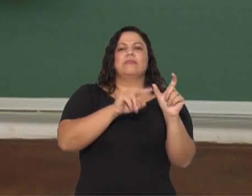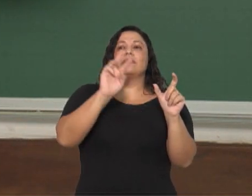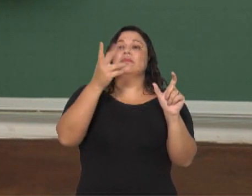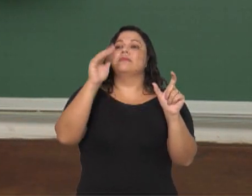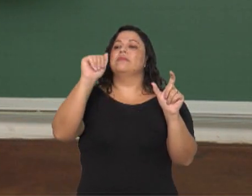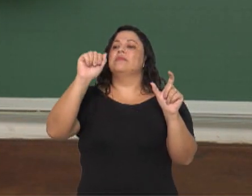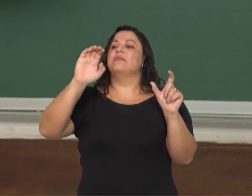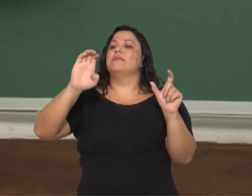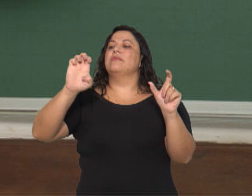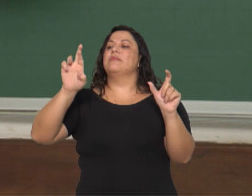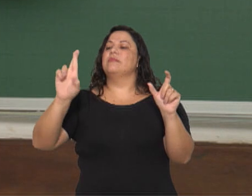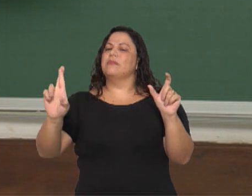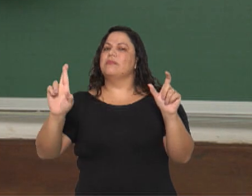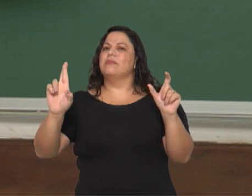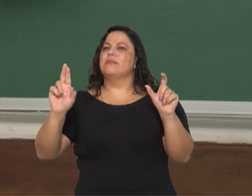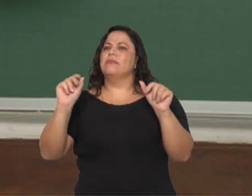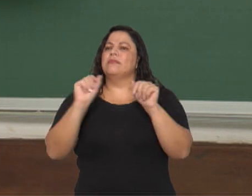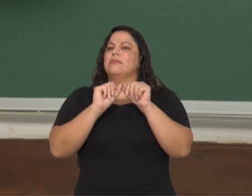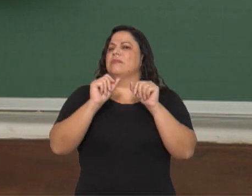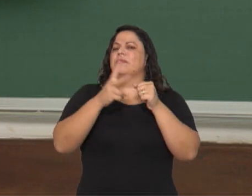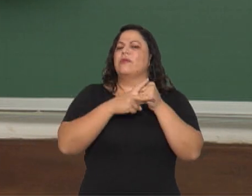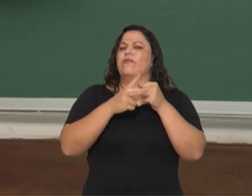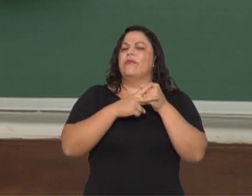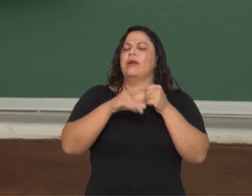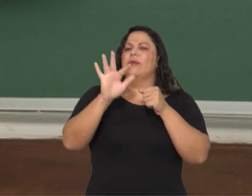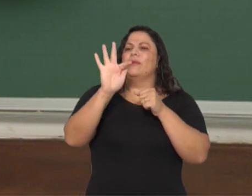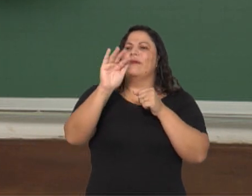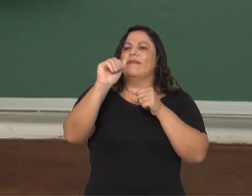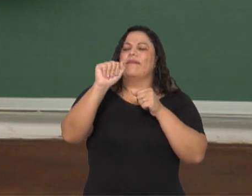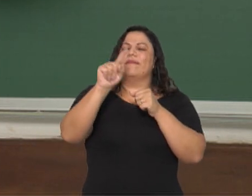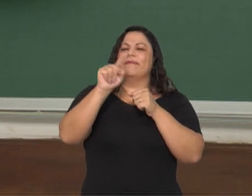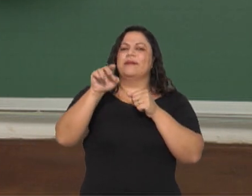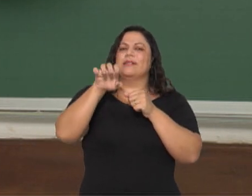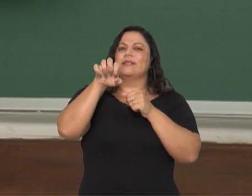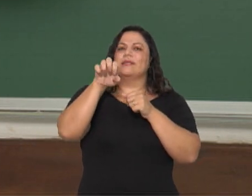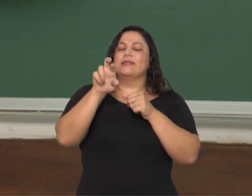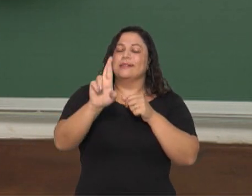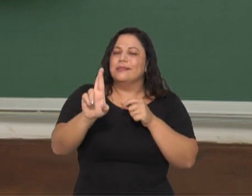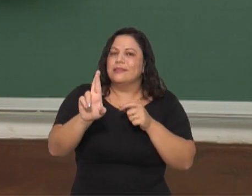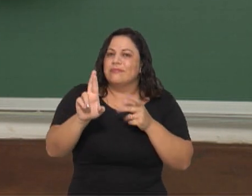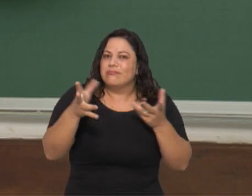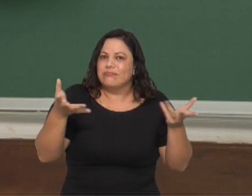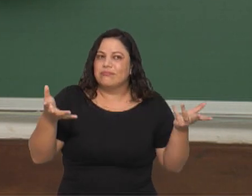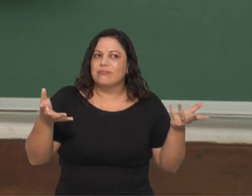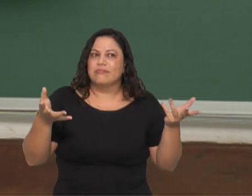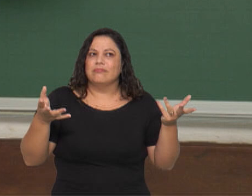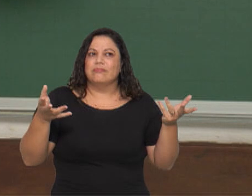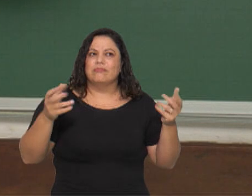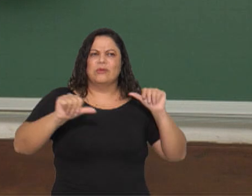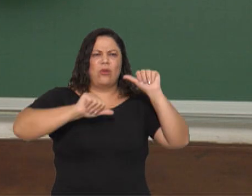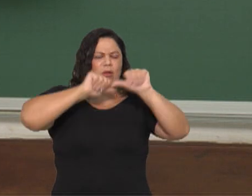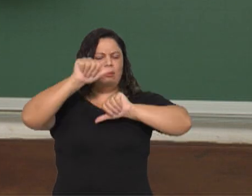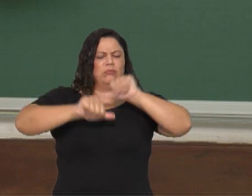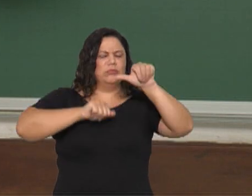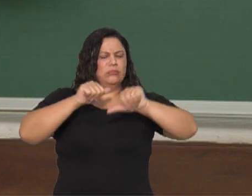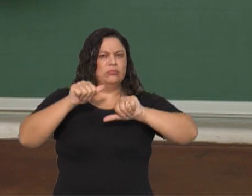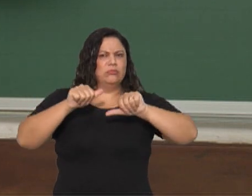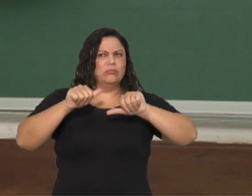fazer. Vejam que nós não vamos apenas acrescentar a terminação depois do infinitivo. Olha a mudança que sofre o